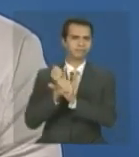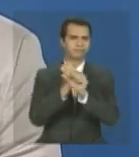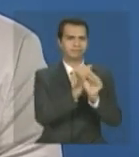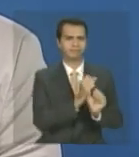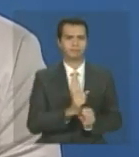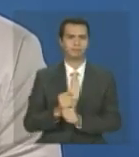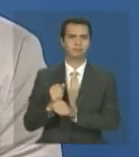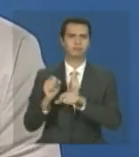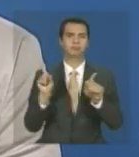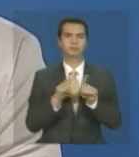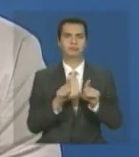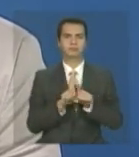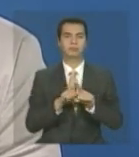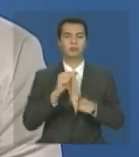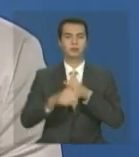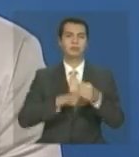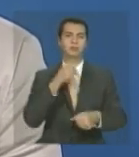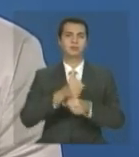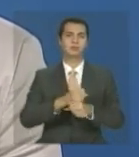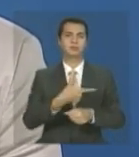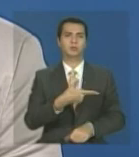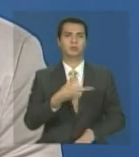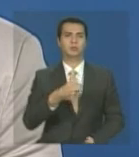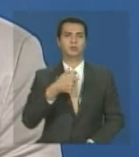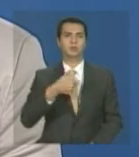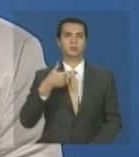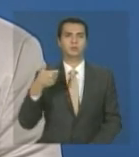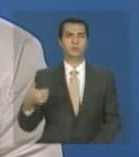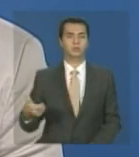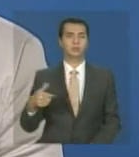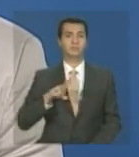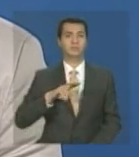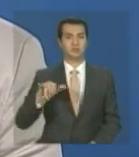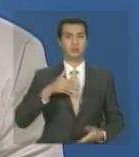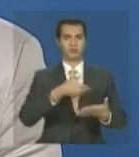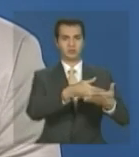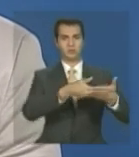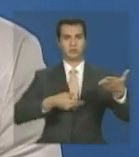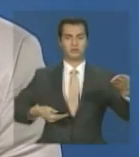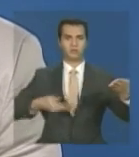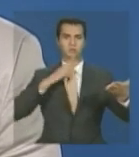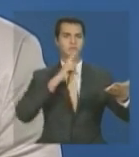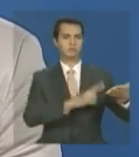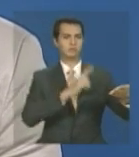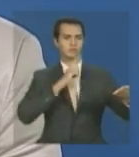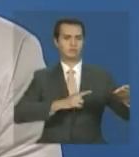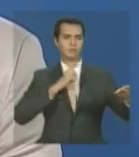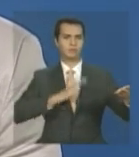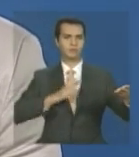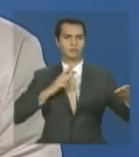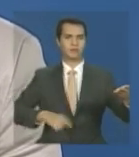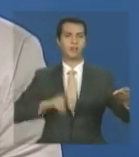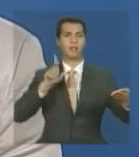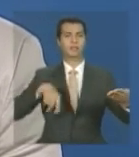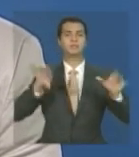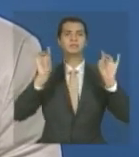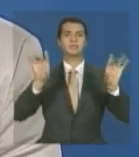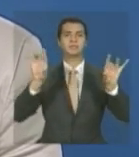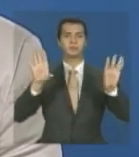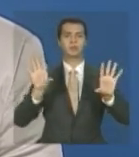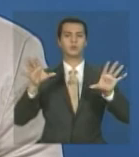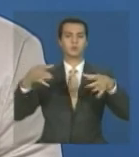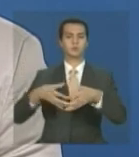né, em 2011, a gente vai ter um questionário específico para as entidades de assistência social, que nós